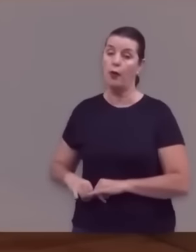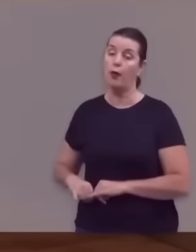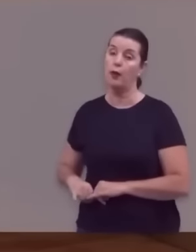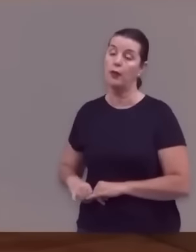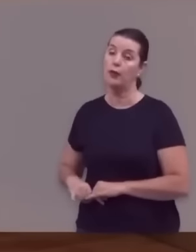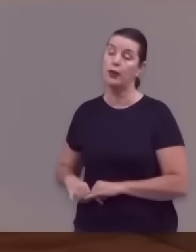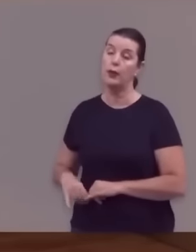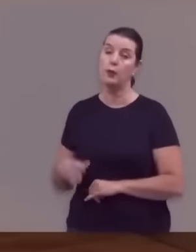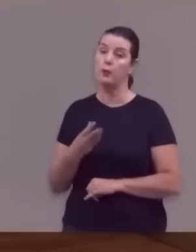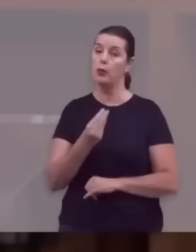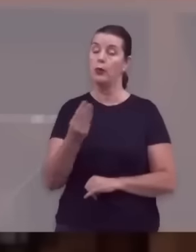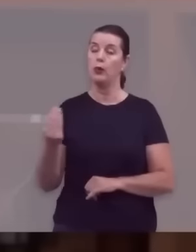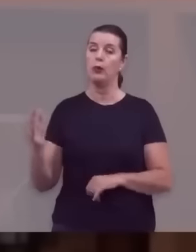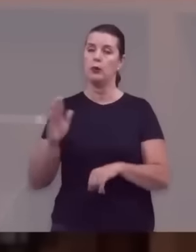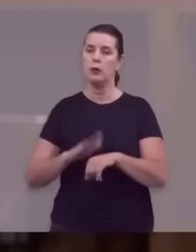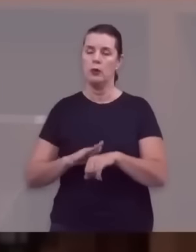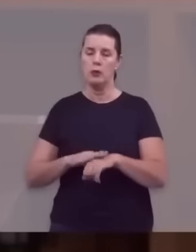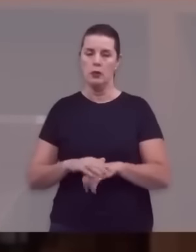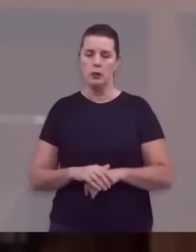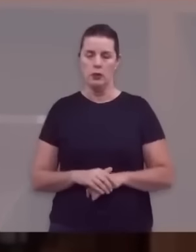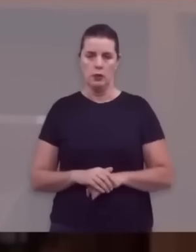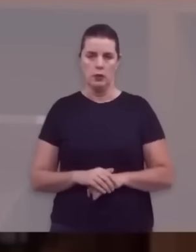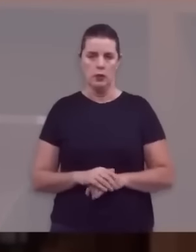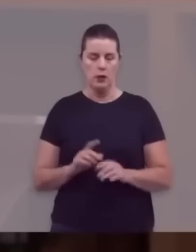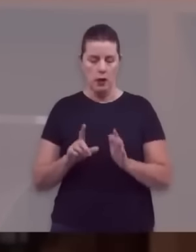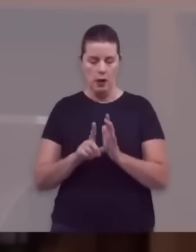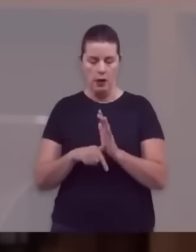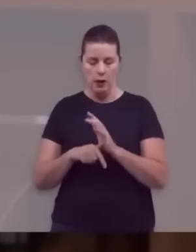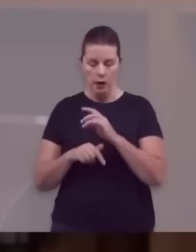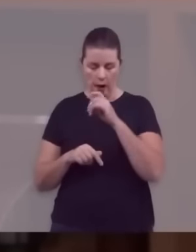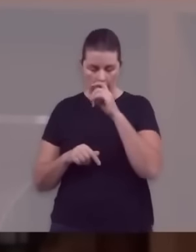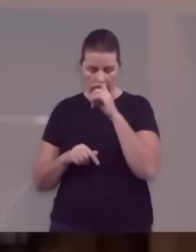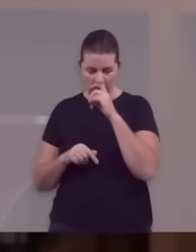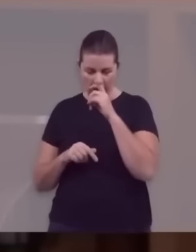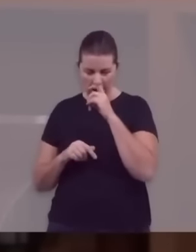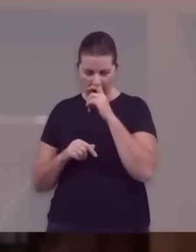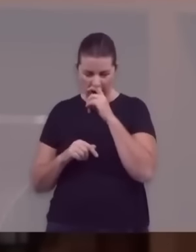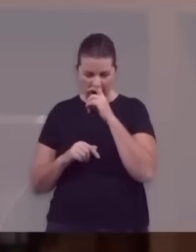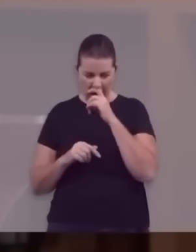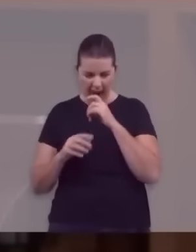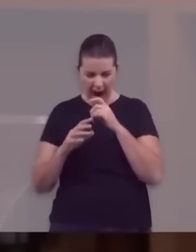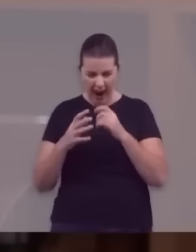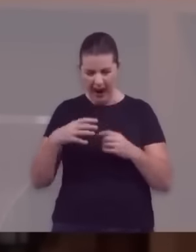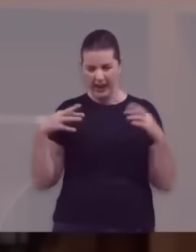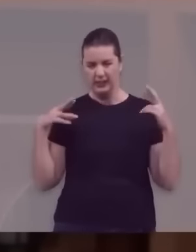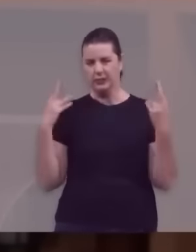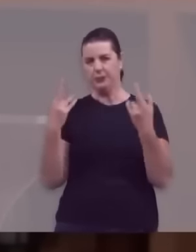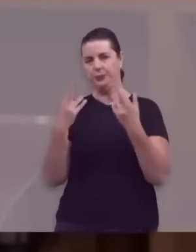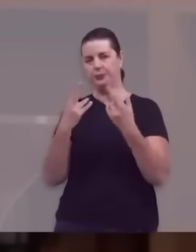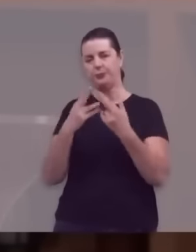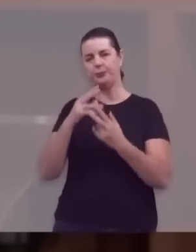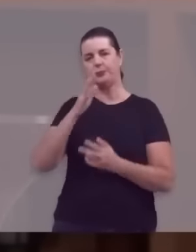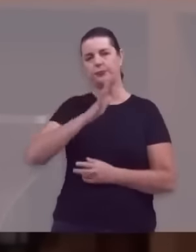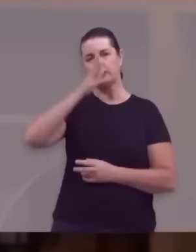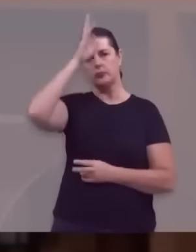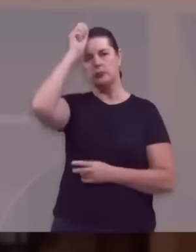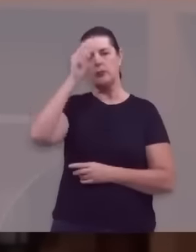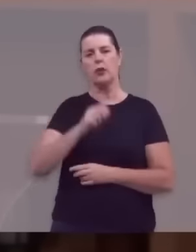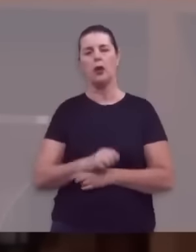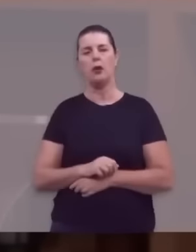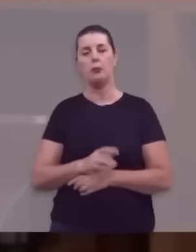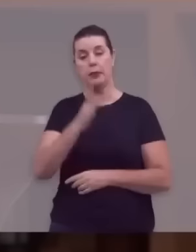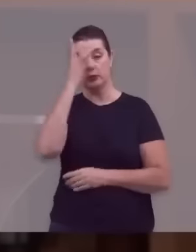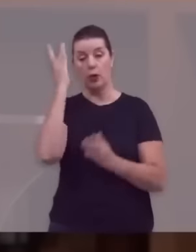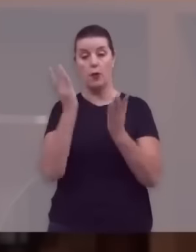compat tríos depois do sofrimento nas mãos dos imperadores romanos os cristãos jogados à Arenas pras